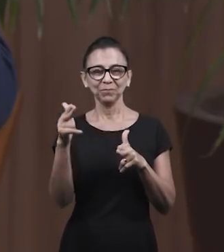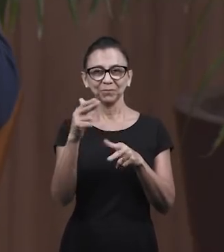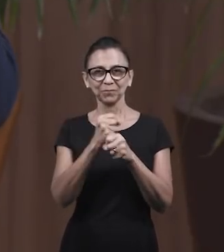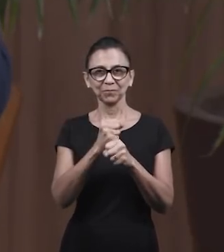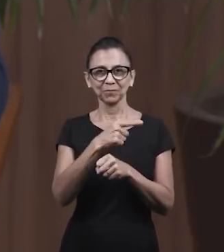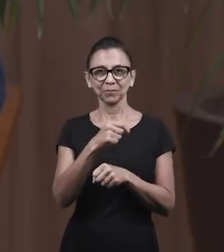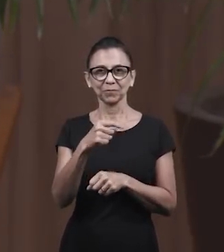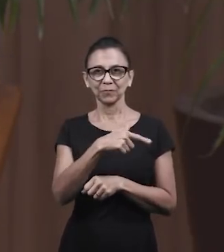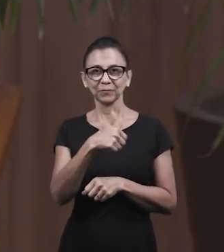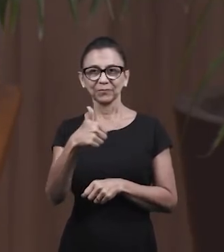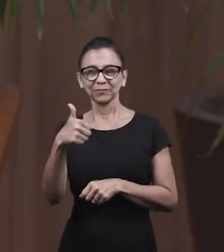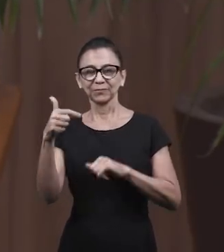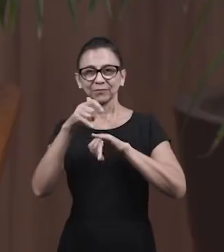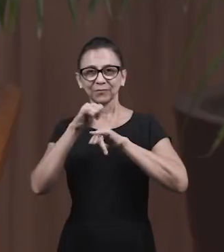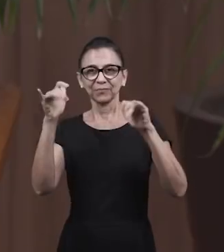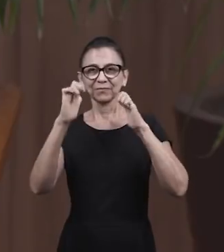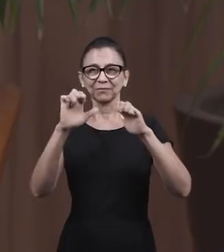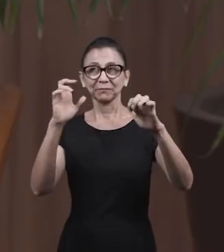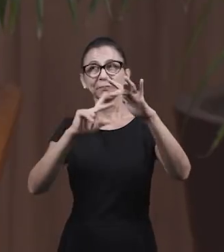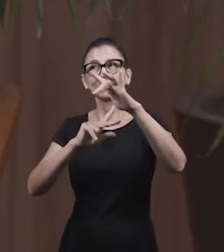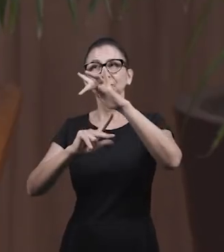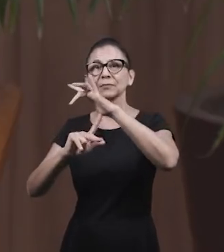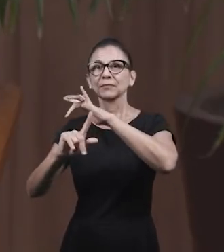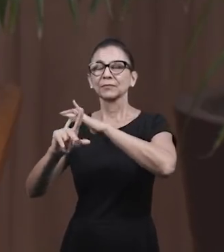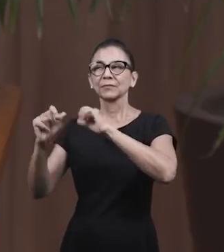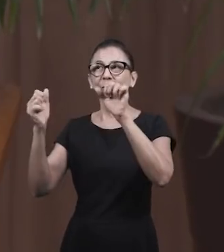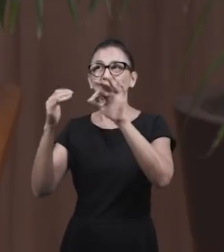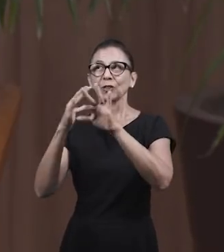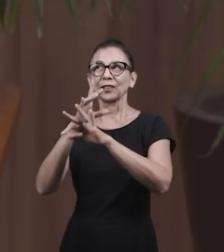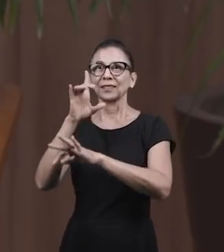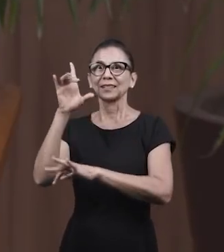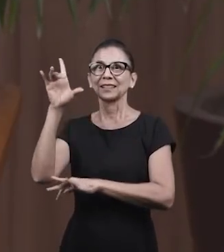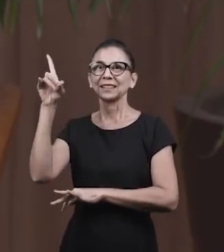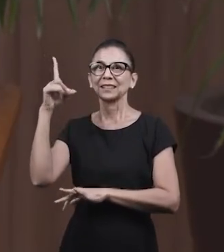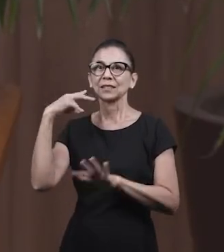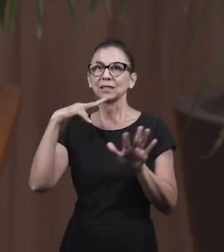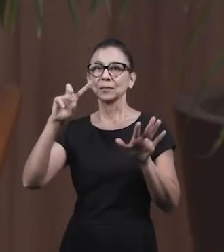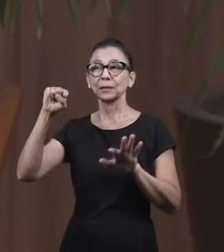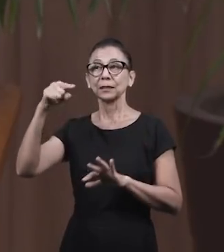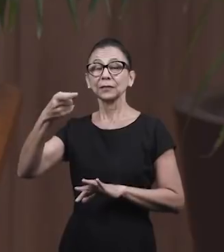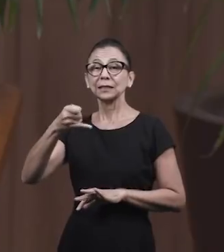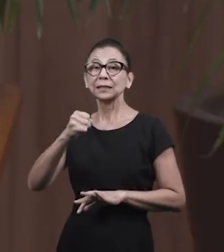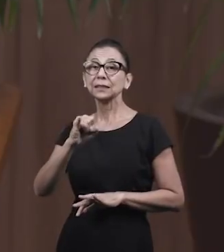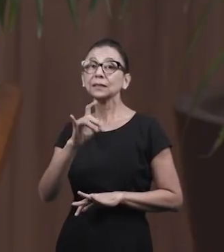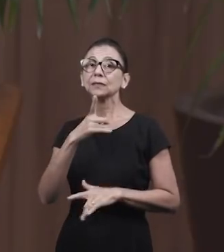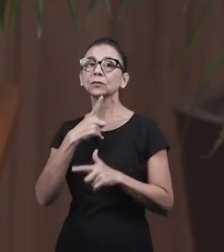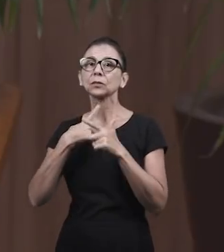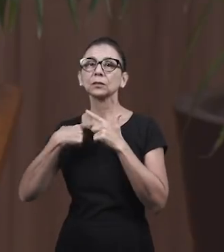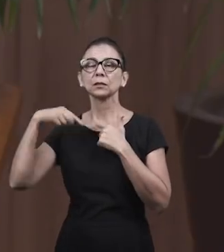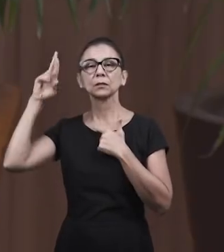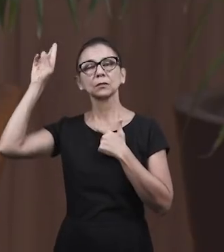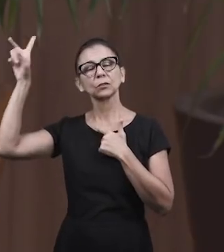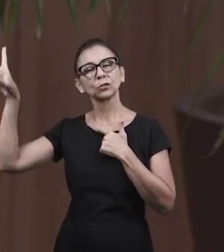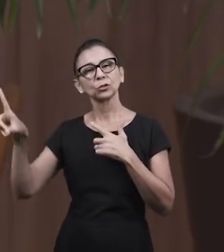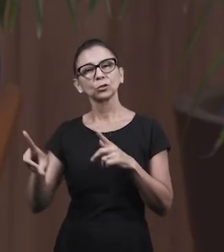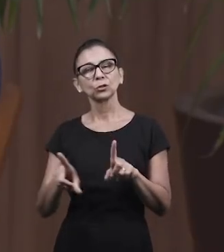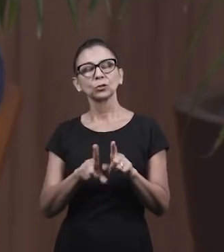Rádio Manaim. Ouça louvores e mensagens bíblicas 24 horas por dia e compartilhe os nossos